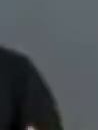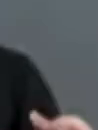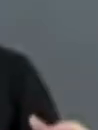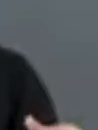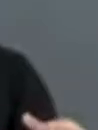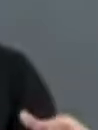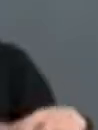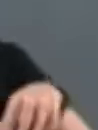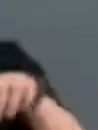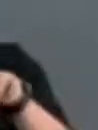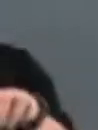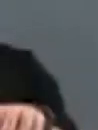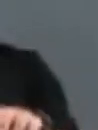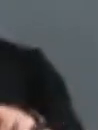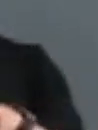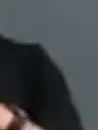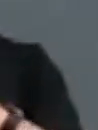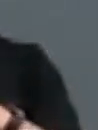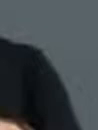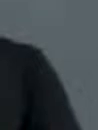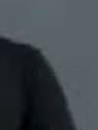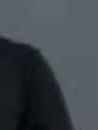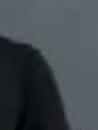camburão com gás.